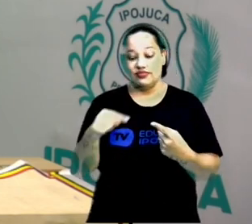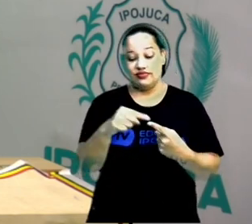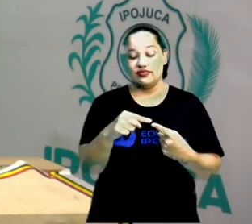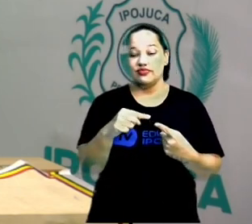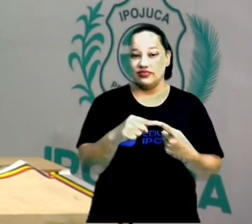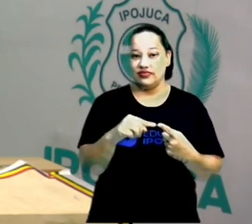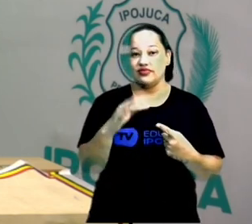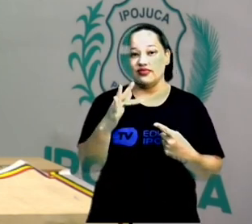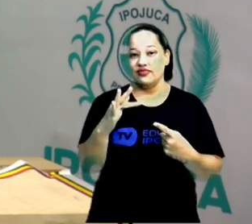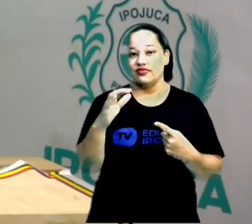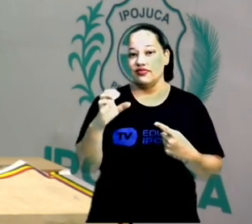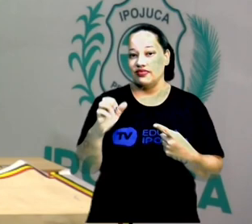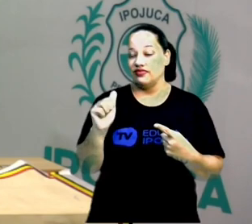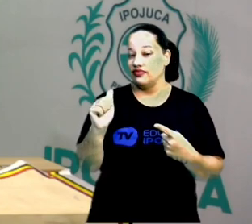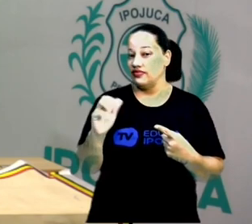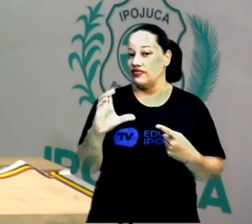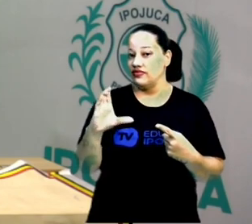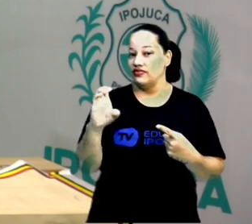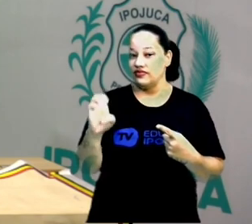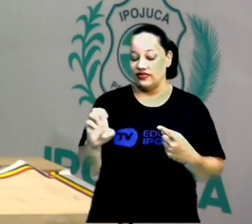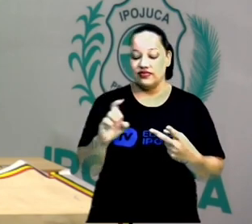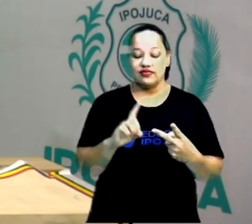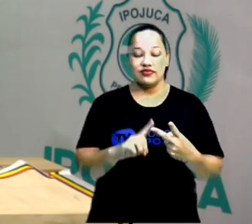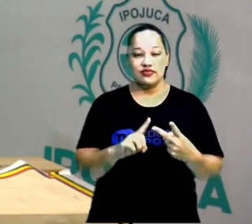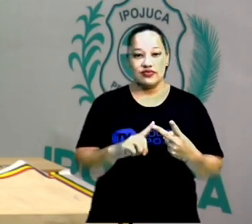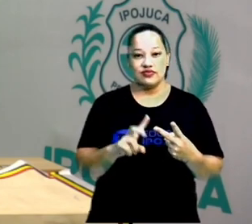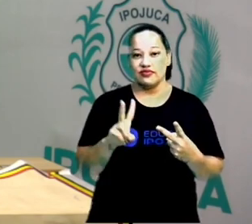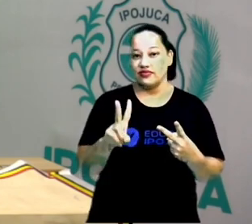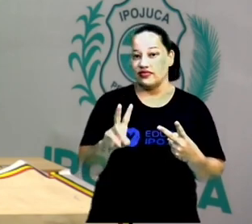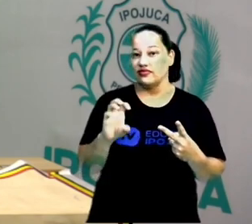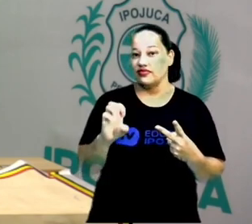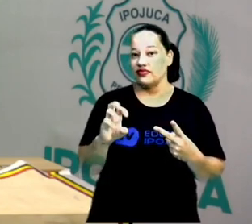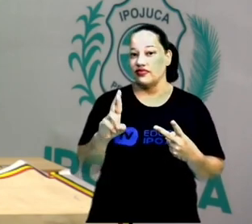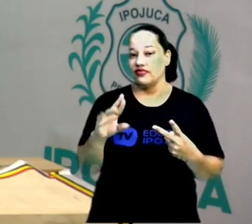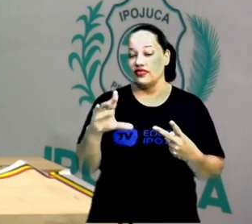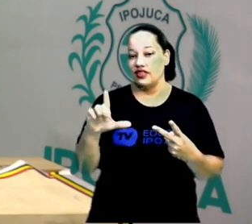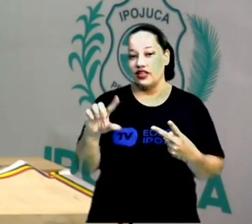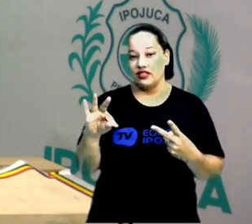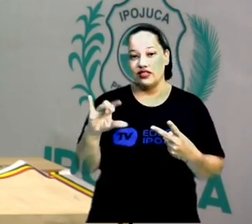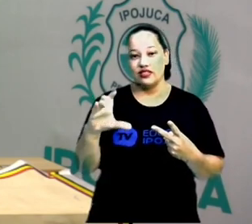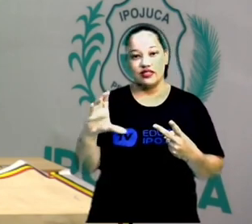vértice e as arestas. Prestem atenção.